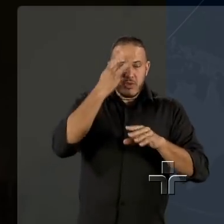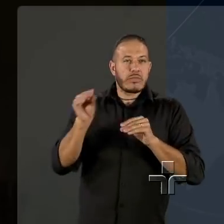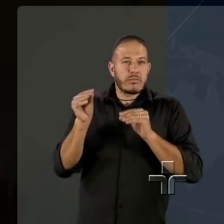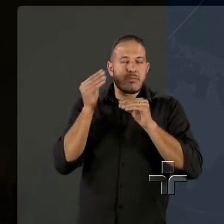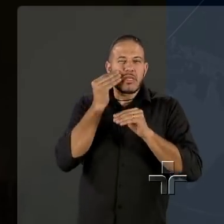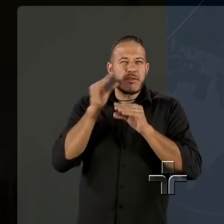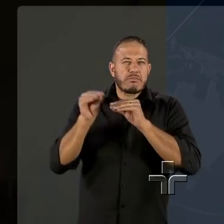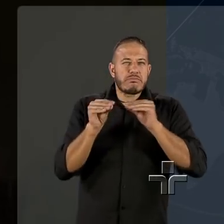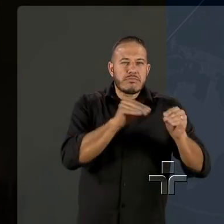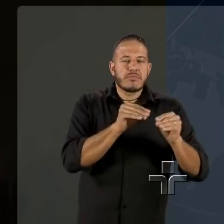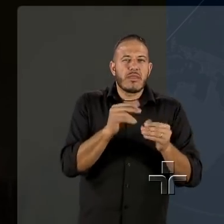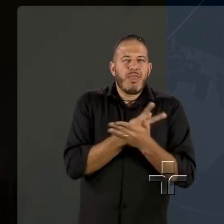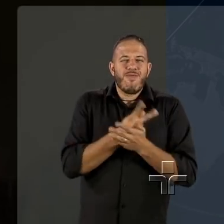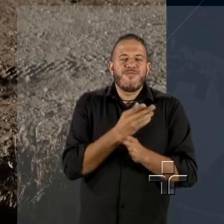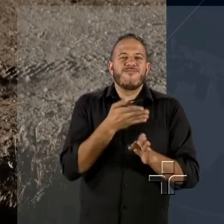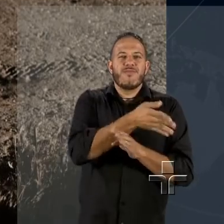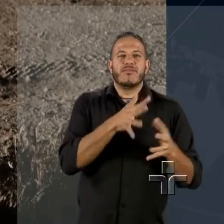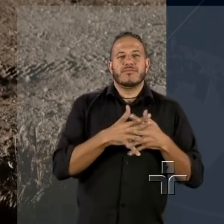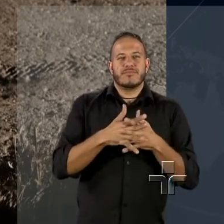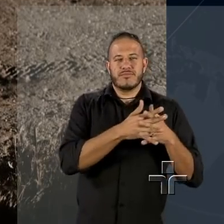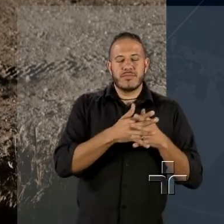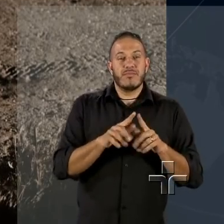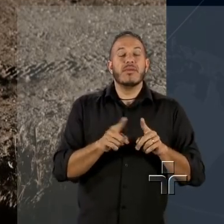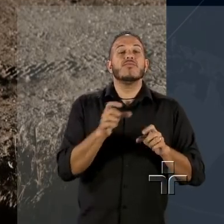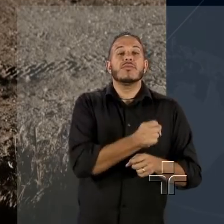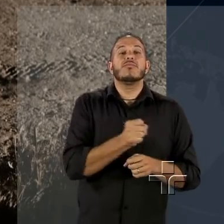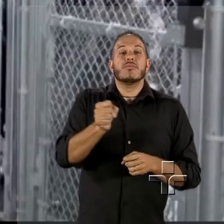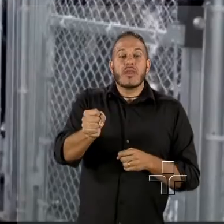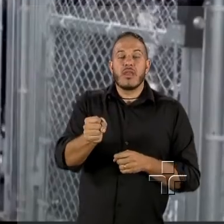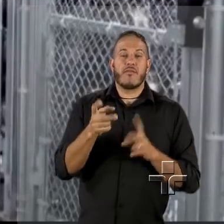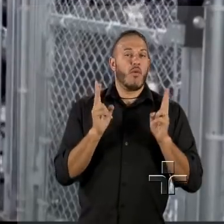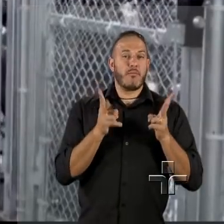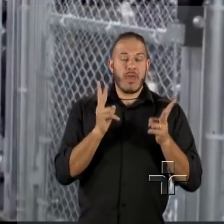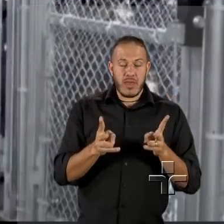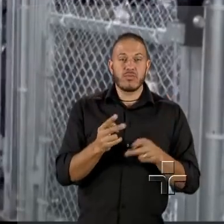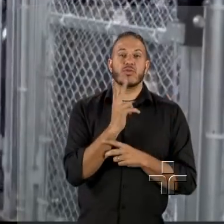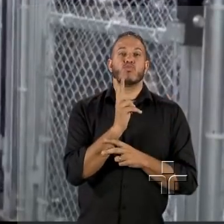de imigrantes nos Estados Unidos. Aguarde que nós voltamos já.